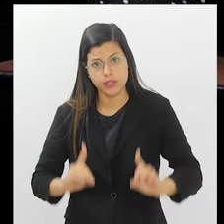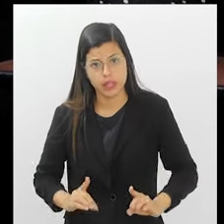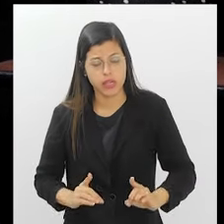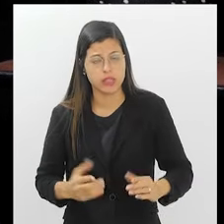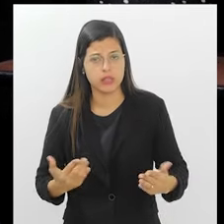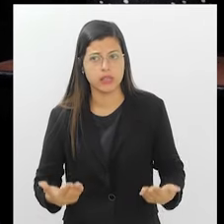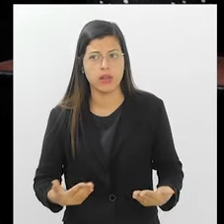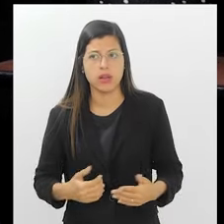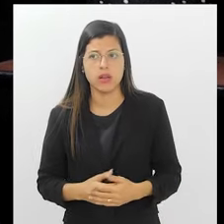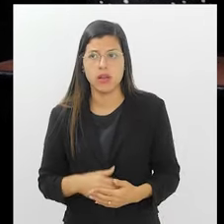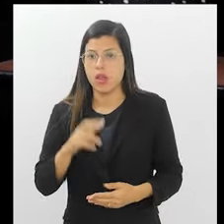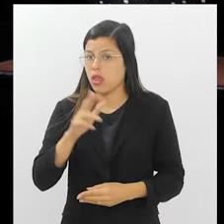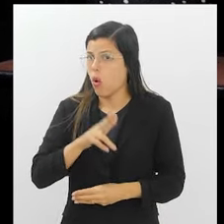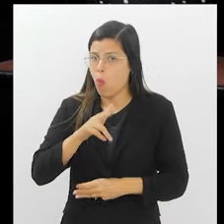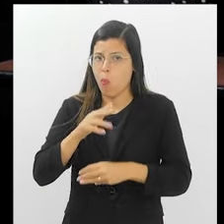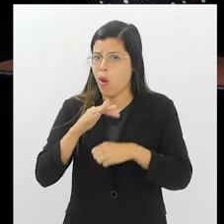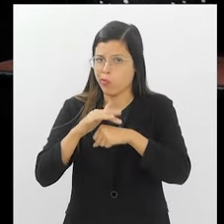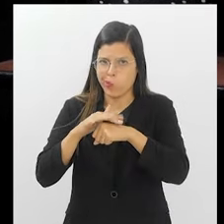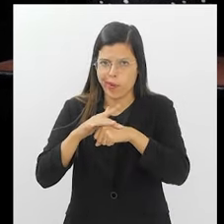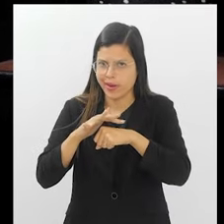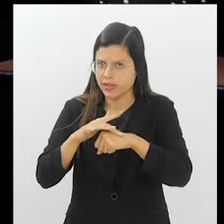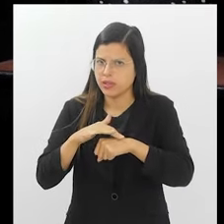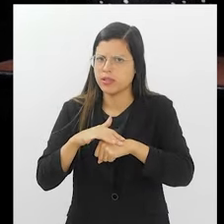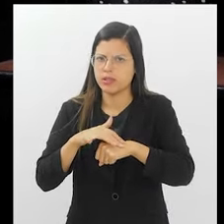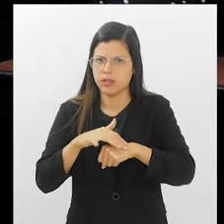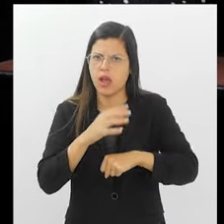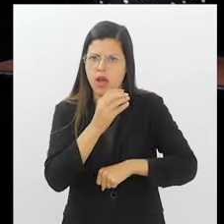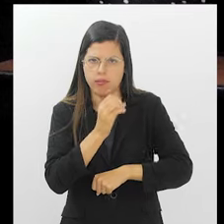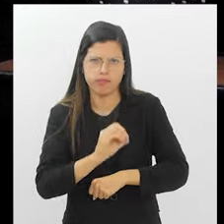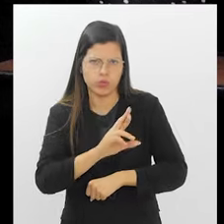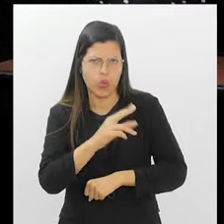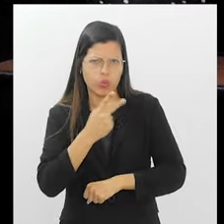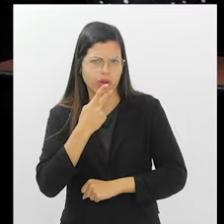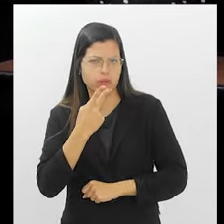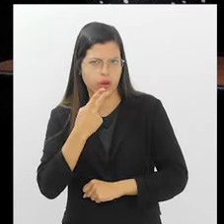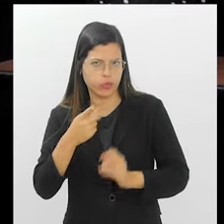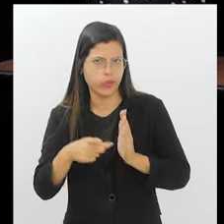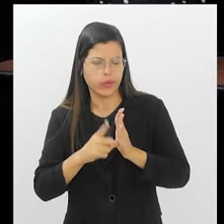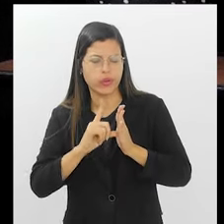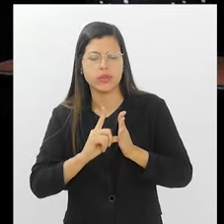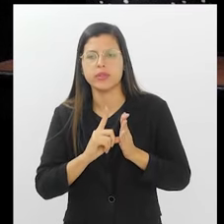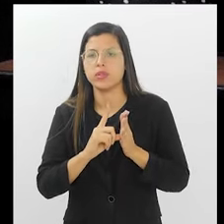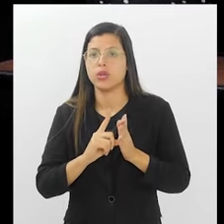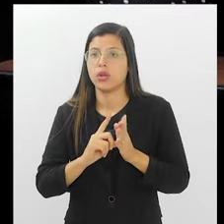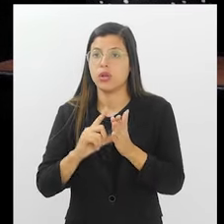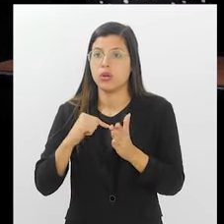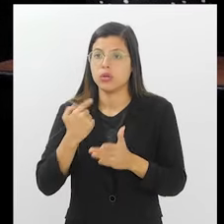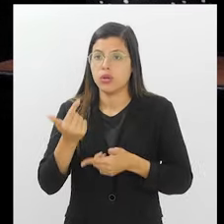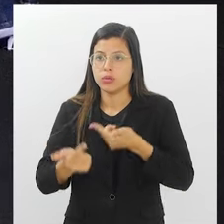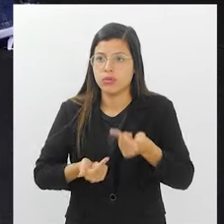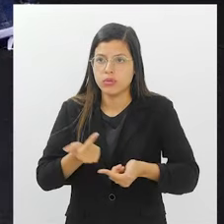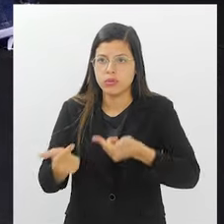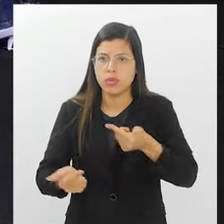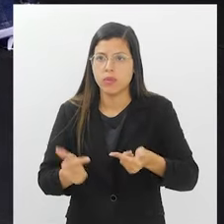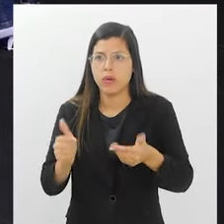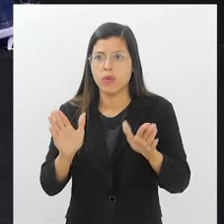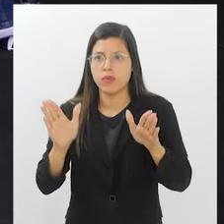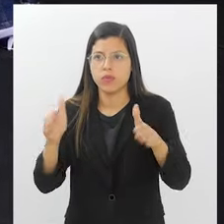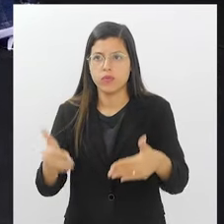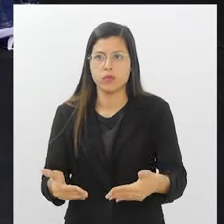das deficiências, certo? Não é uma doença, como disse aqui a doutora, tá? E o